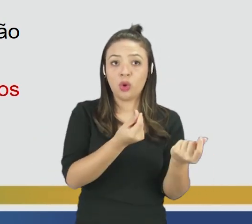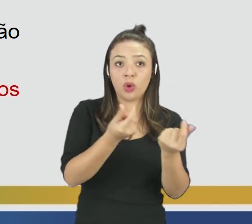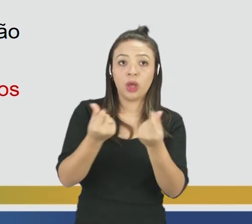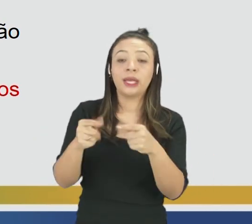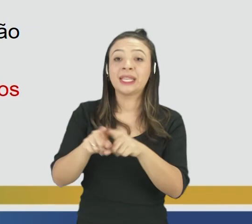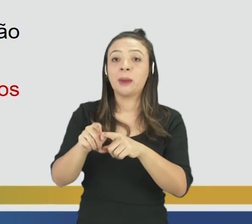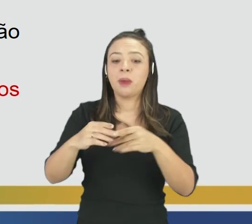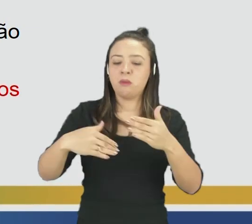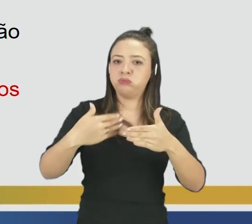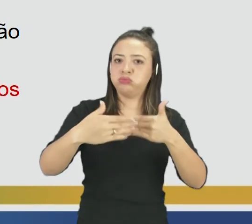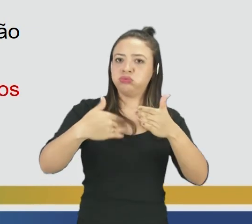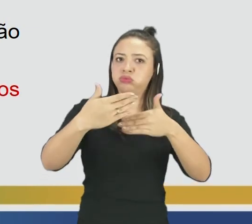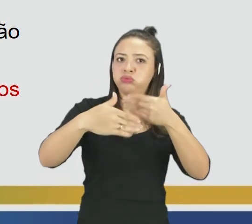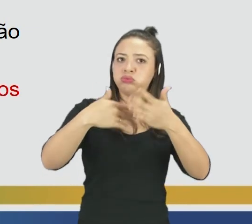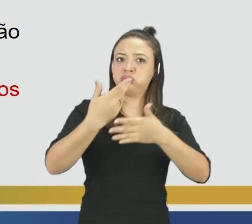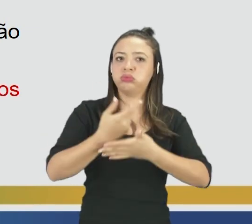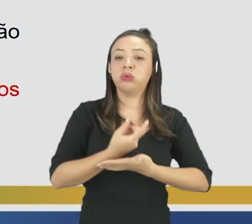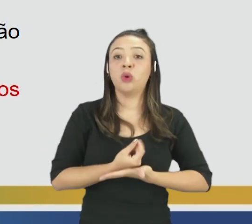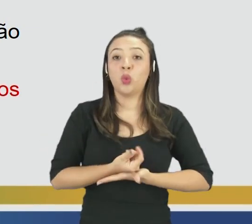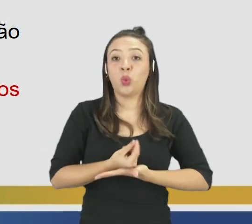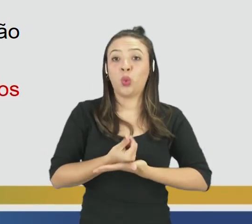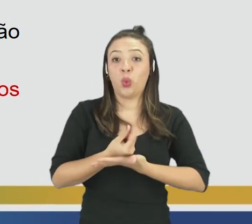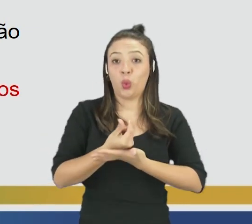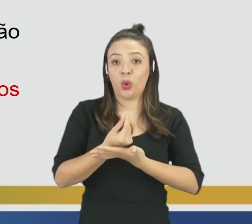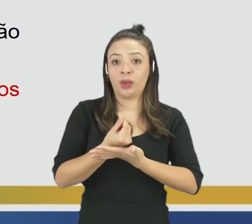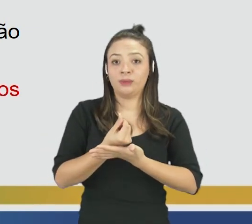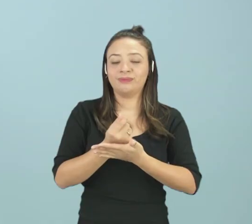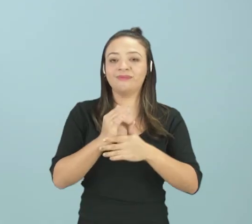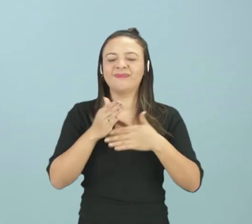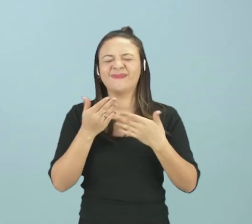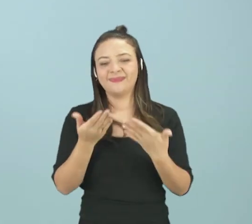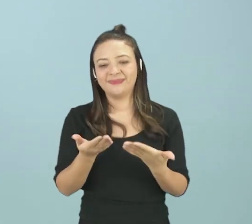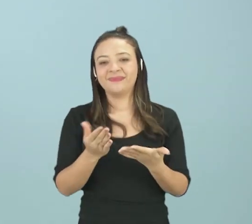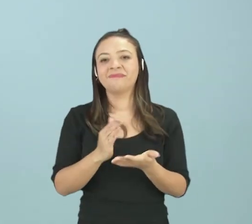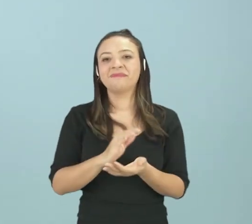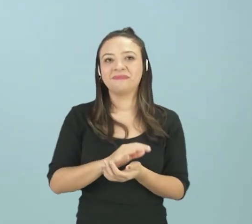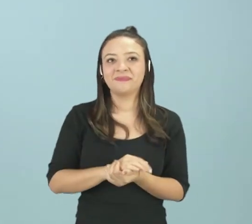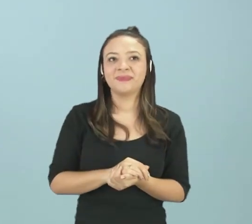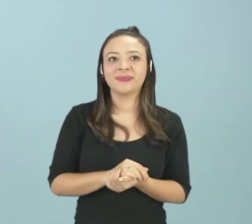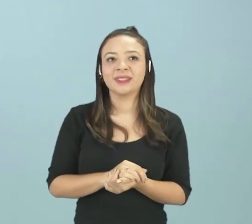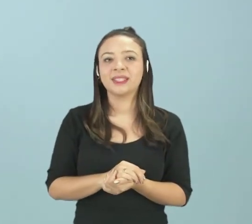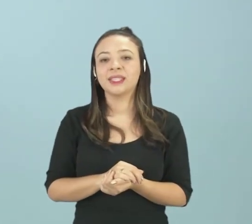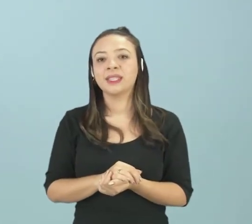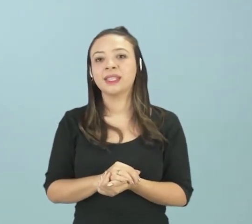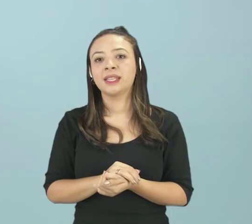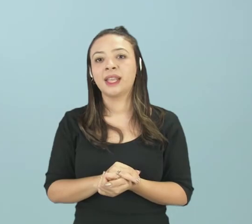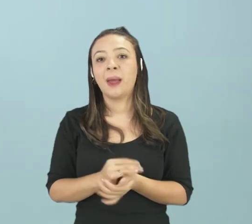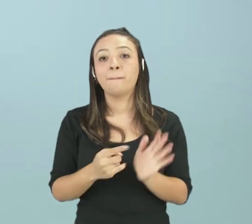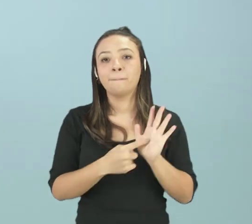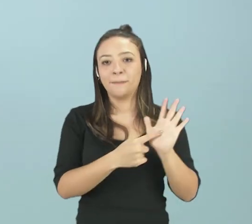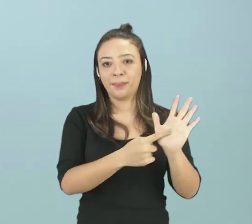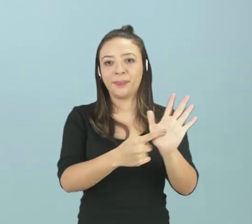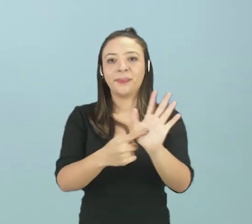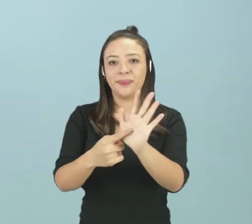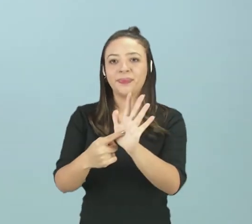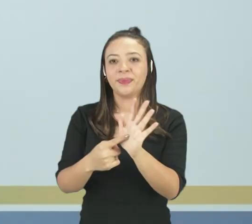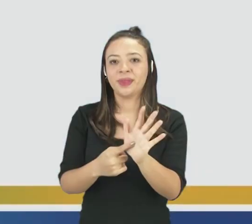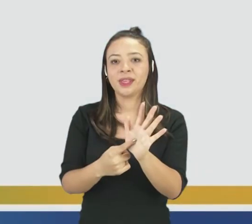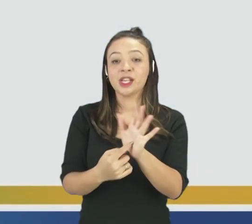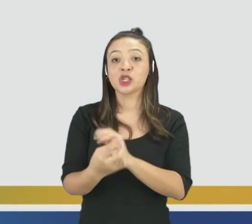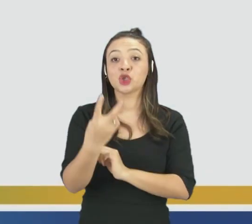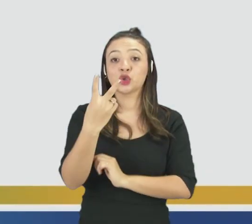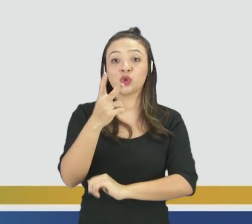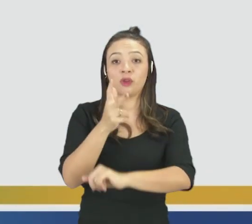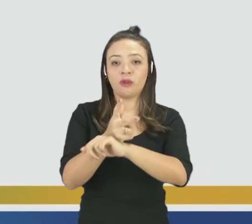avanço do Capital financeiro Então com isso a gente é apresentar para os seis